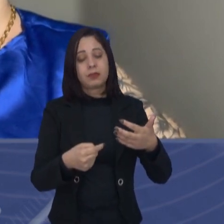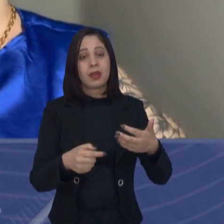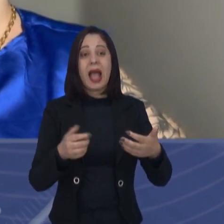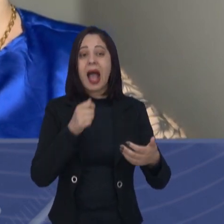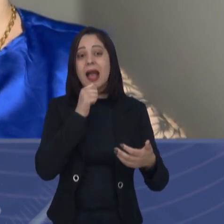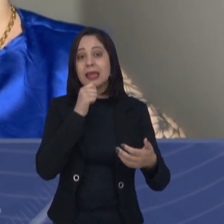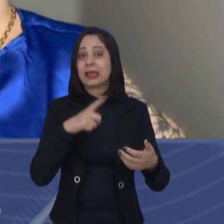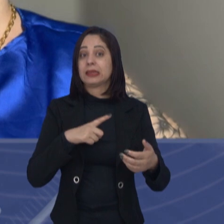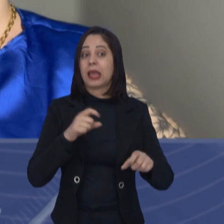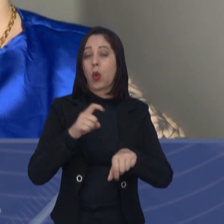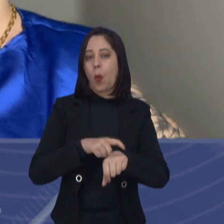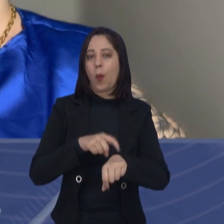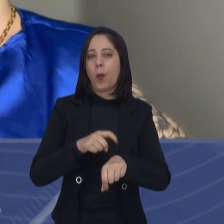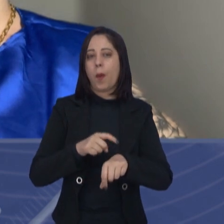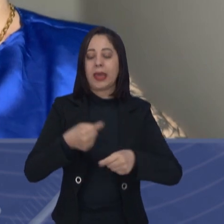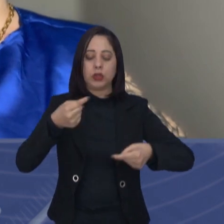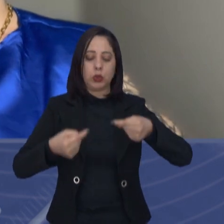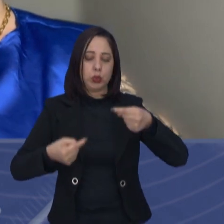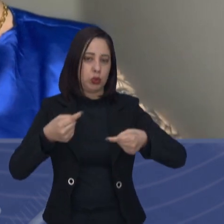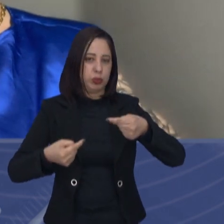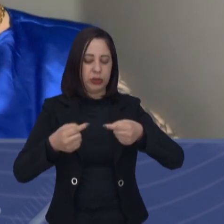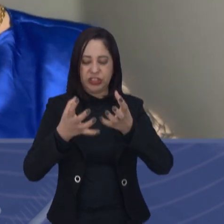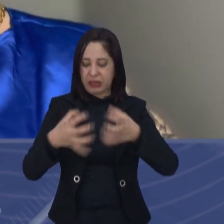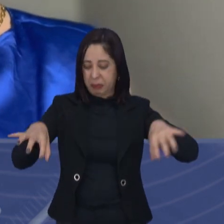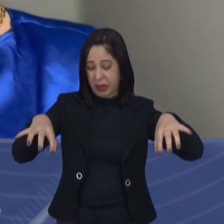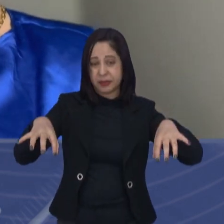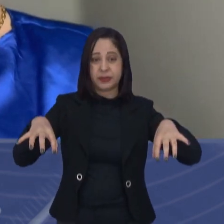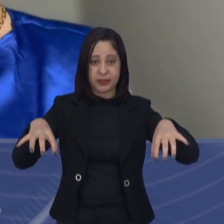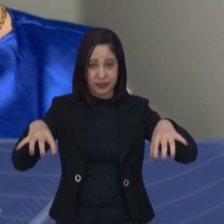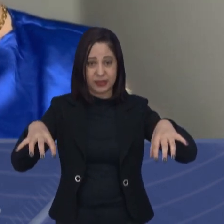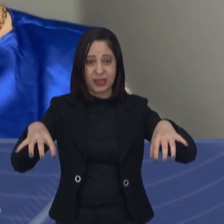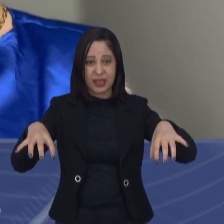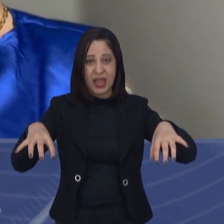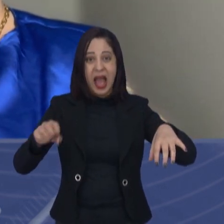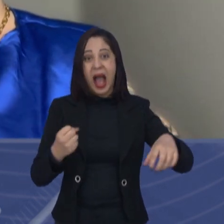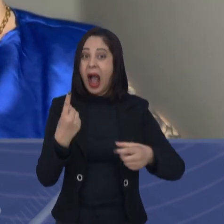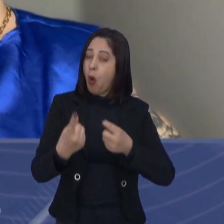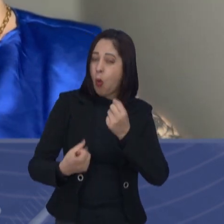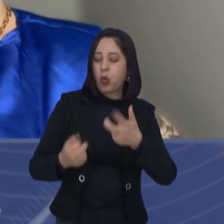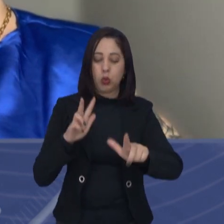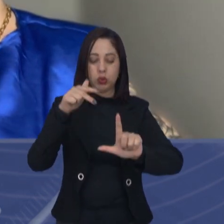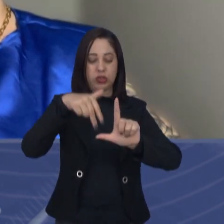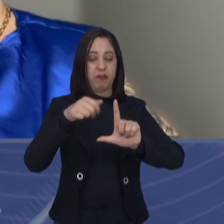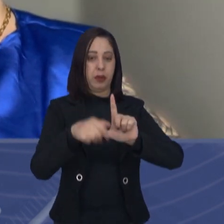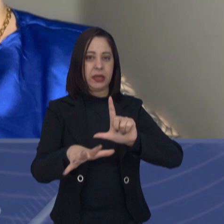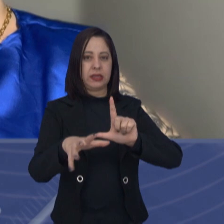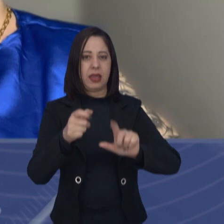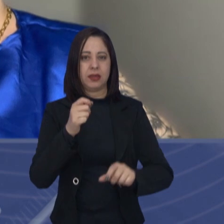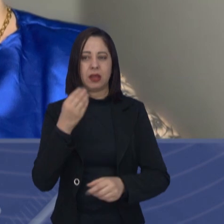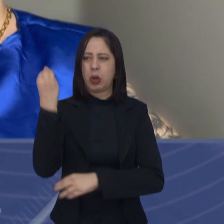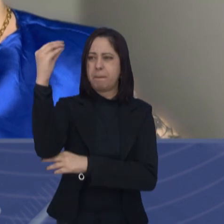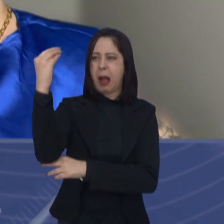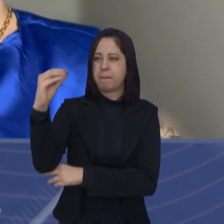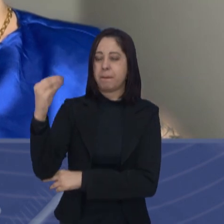muitos influenciadores digitais também tomaram partido, aí acabou gerando muita polêmica. É um outro ponto para se tomar